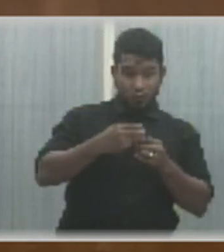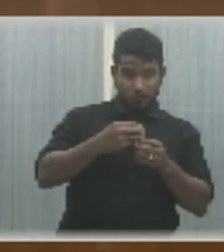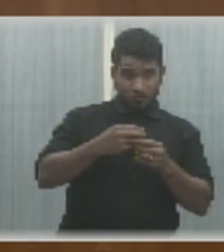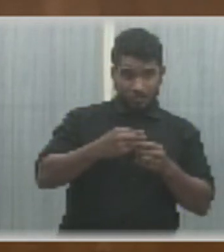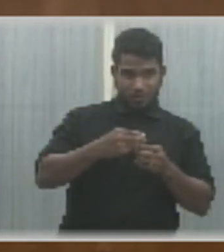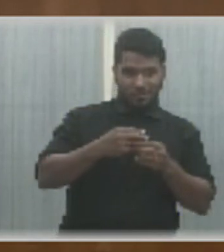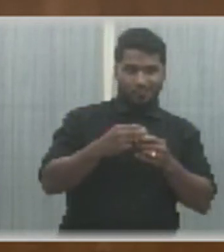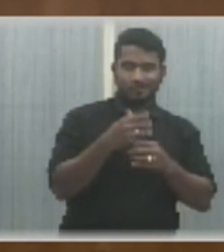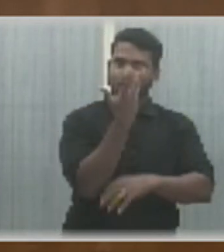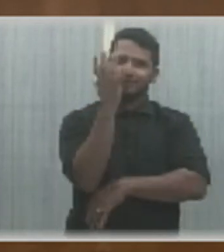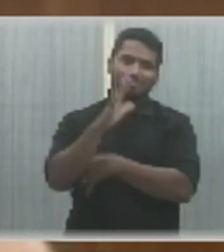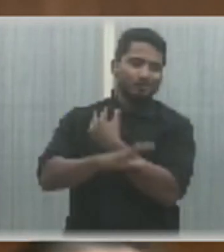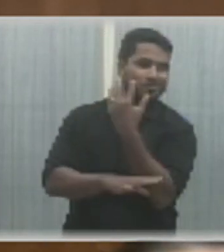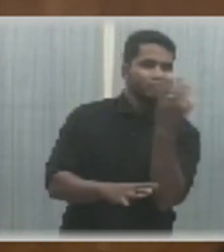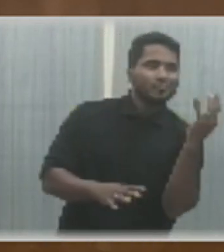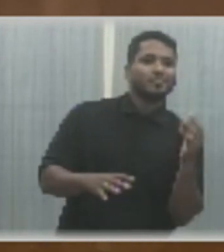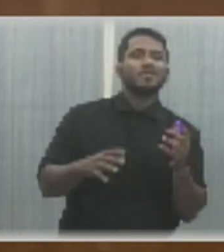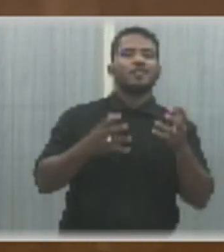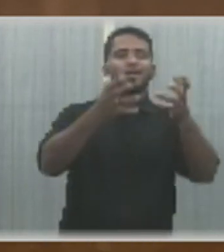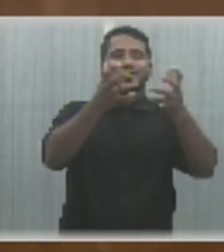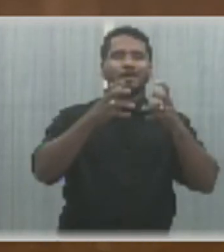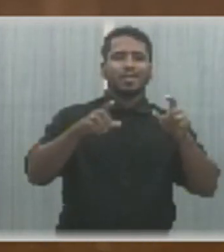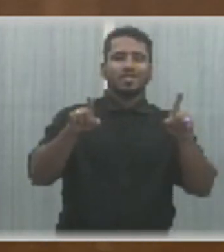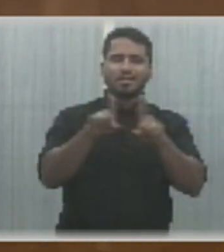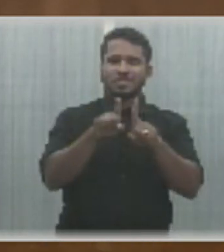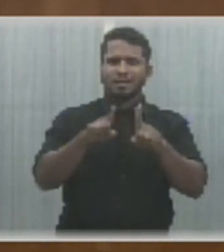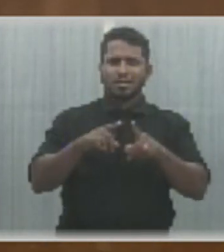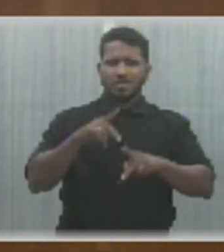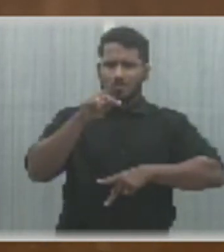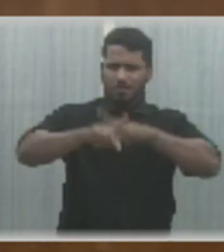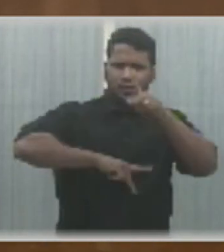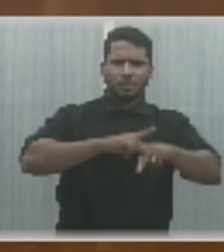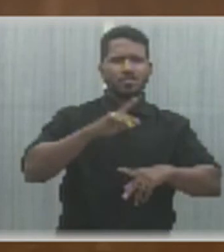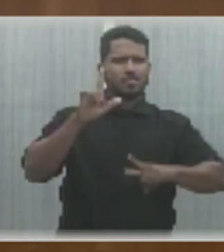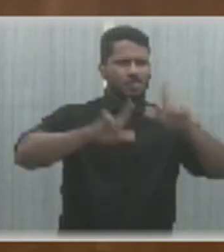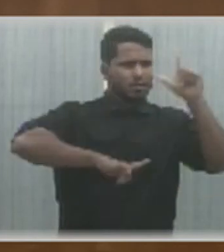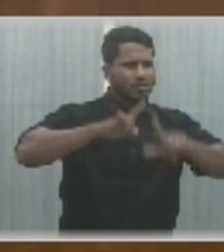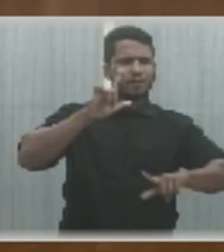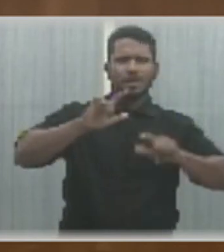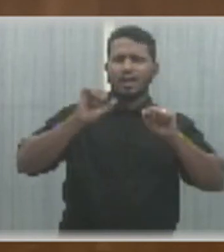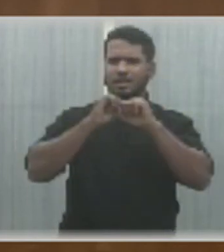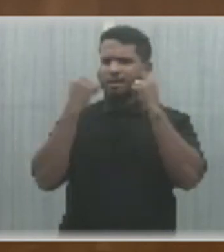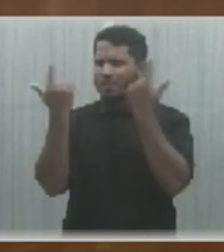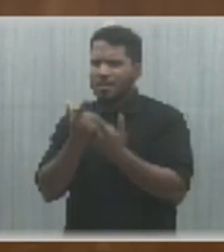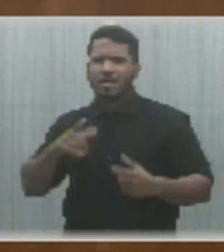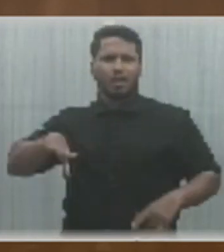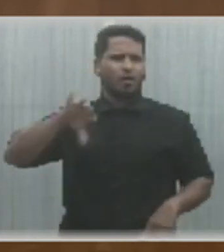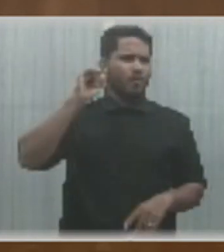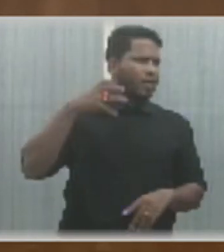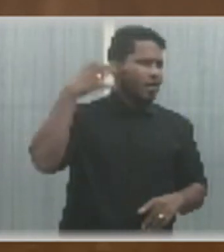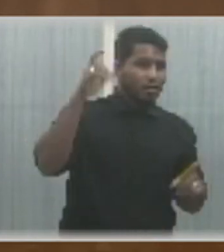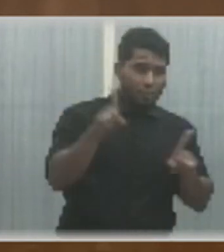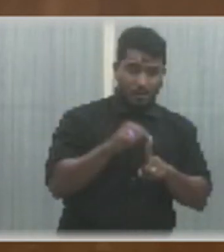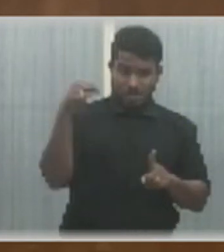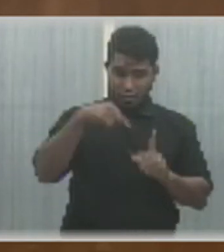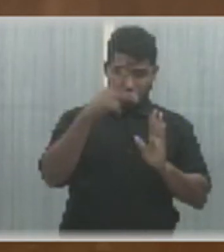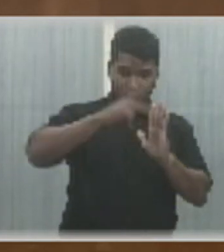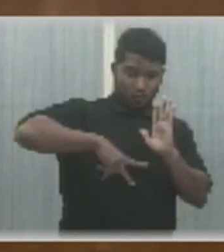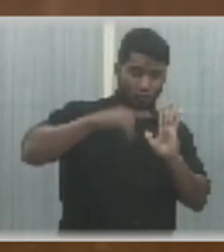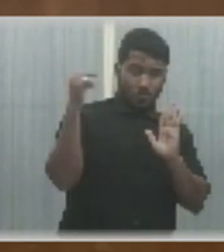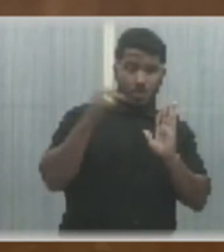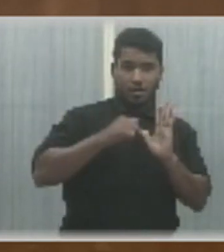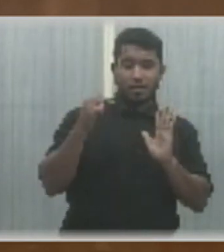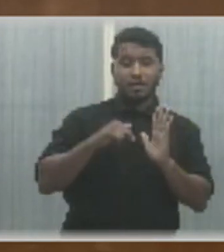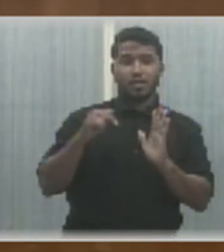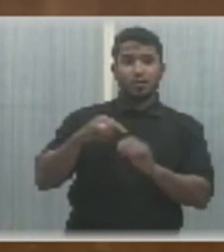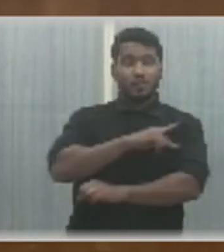destacar aos ouvintes e telespectadores da Rádio e TV Assembleia esse programa de desenvolvimento ambiental